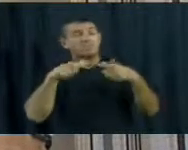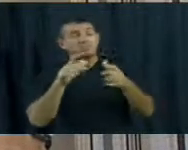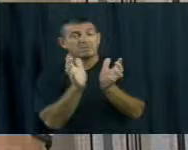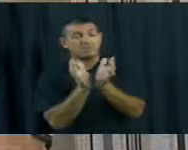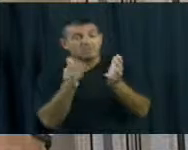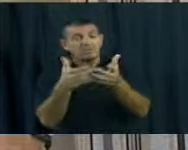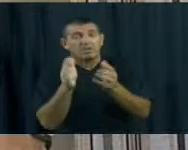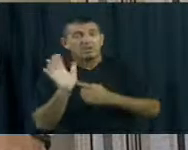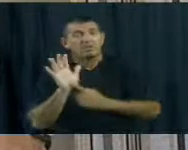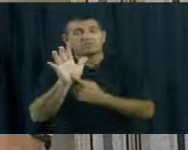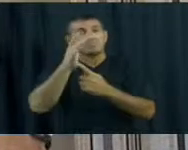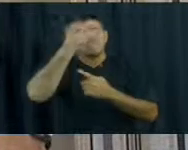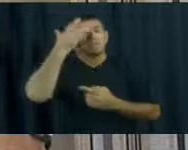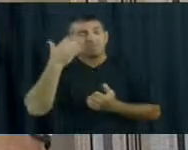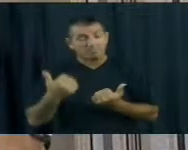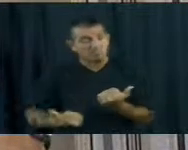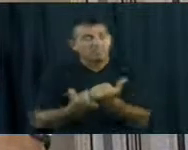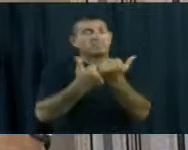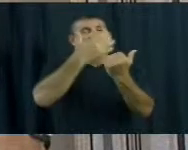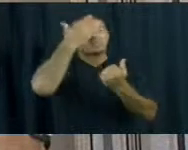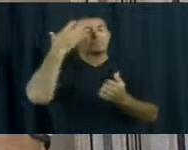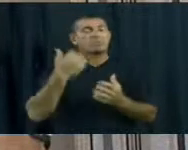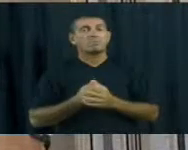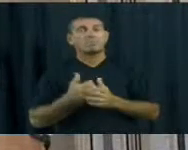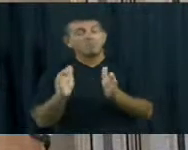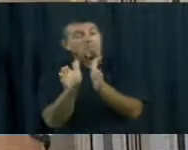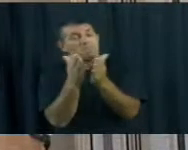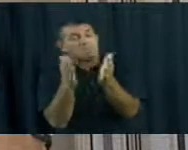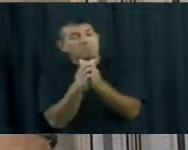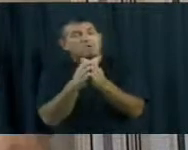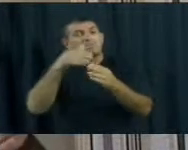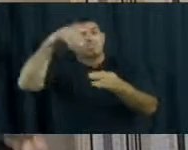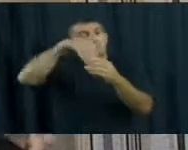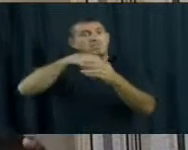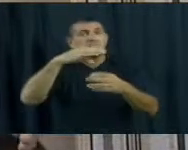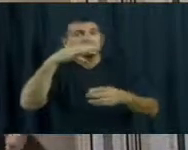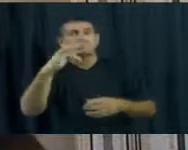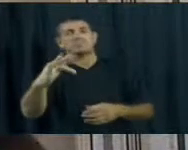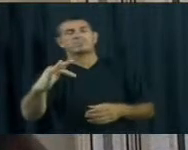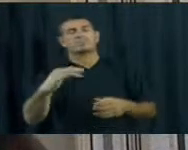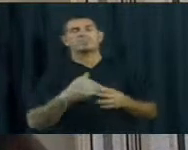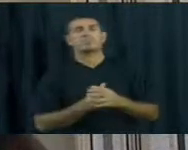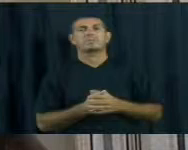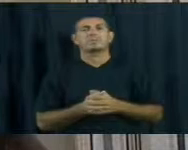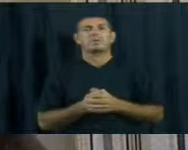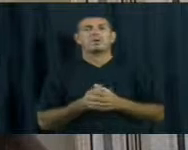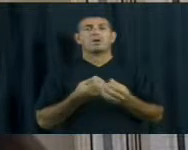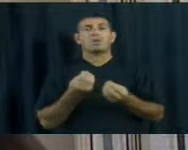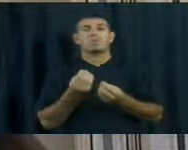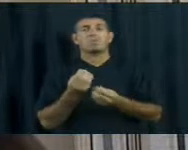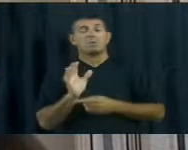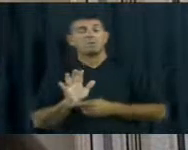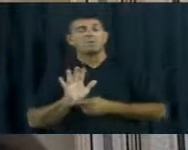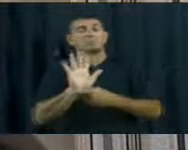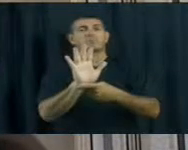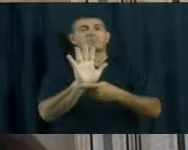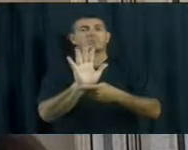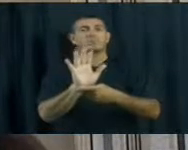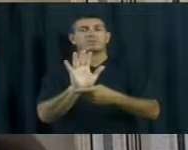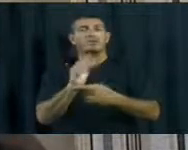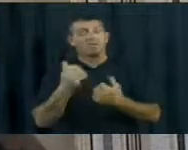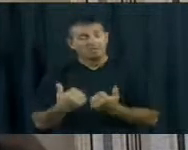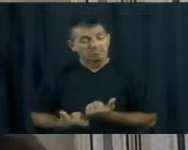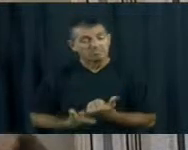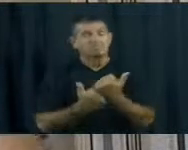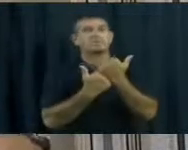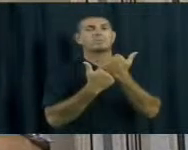filantrópico, ajudando as pessoas carentes desse município. E é um modo da gente canalizar um recurso para